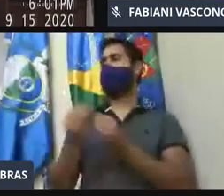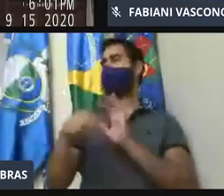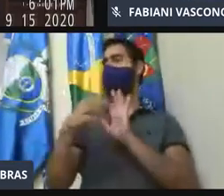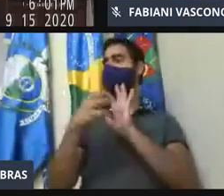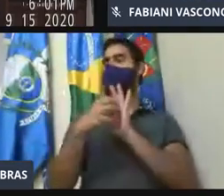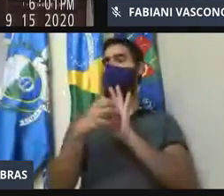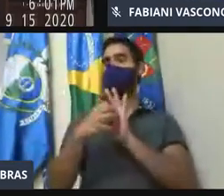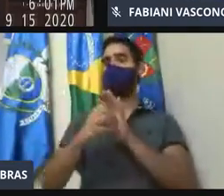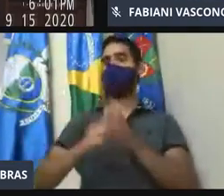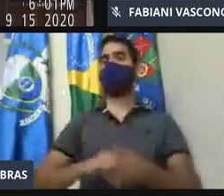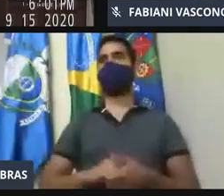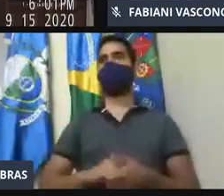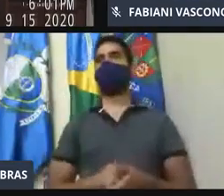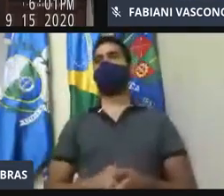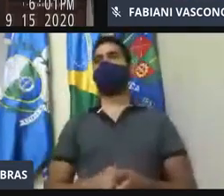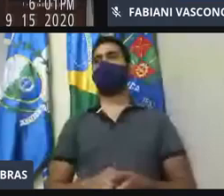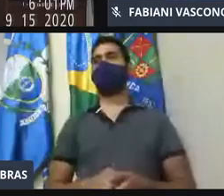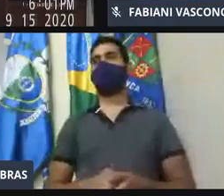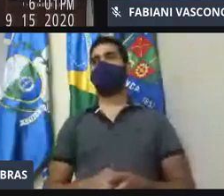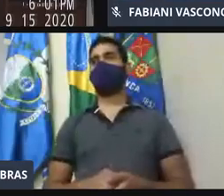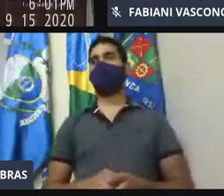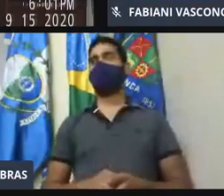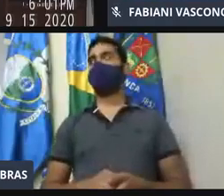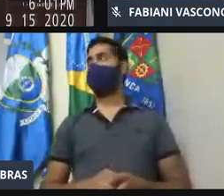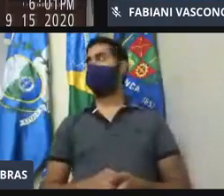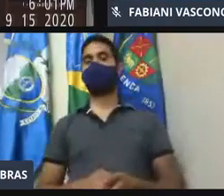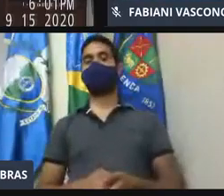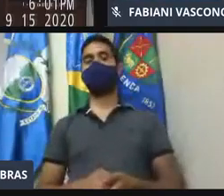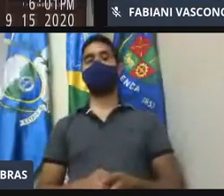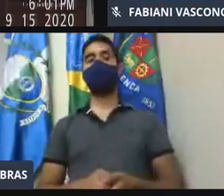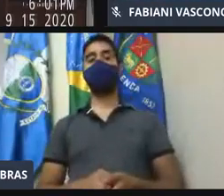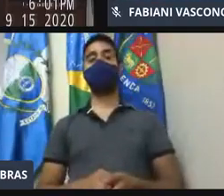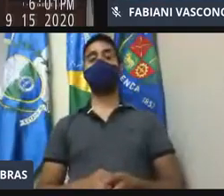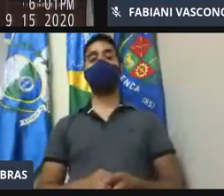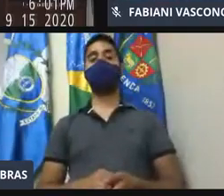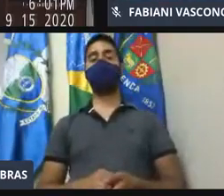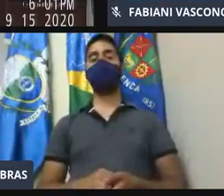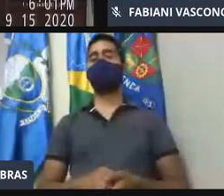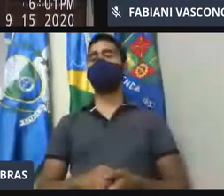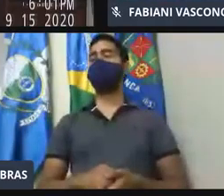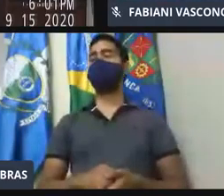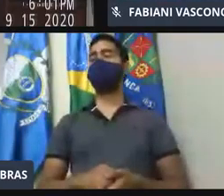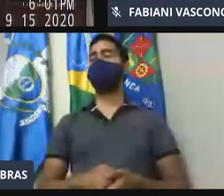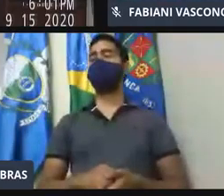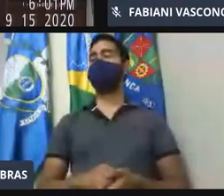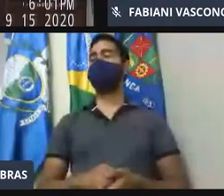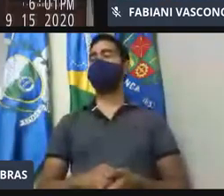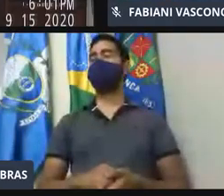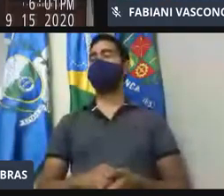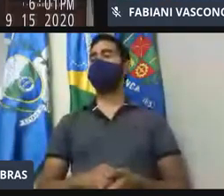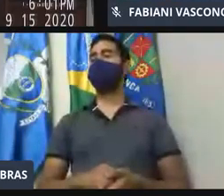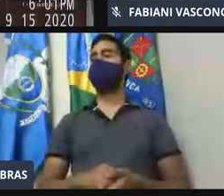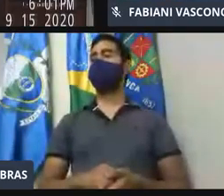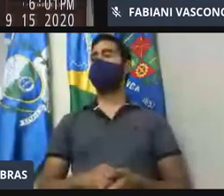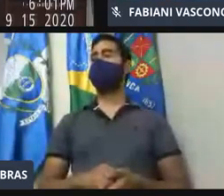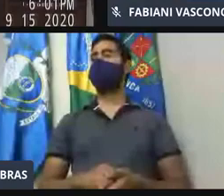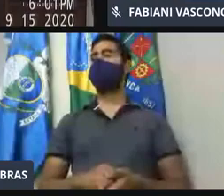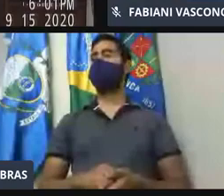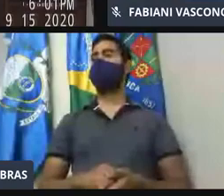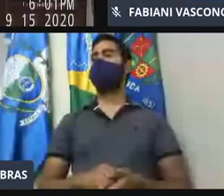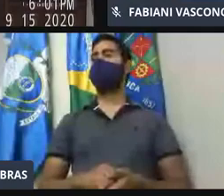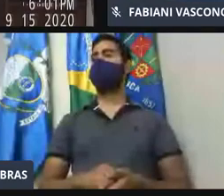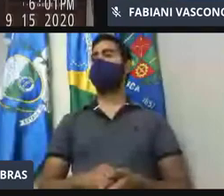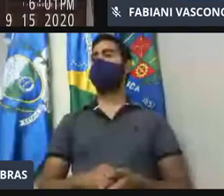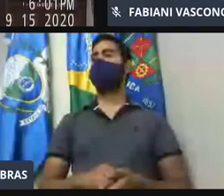Excelentíssimo senhor presidente, venho perante Vossa Excelência, observando o artigo 44, dar conhecimento da edição do decreto